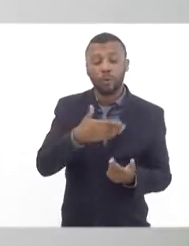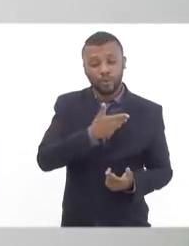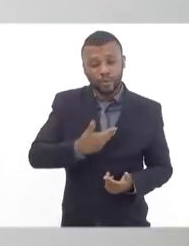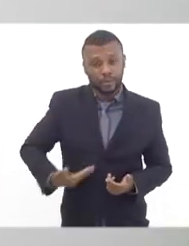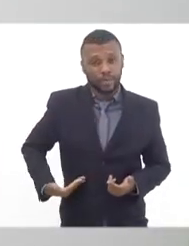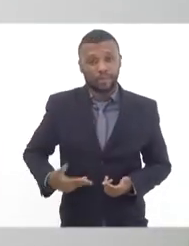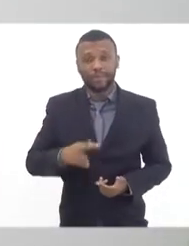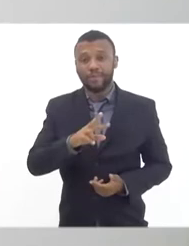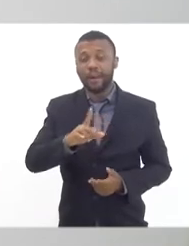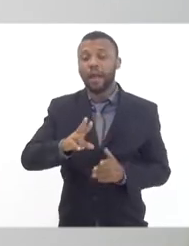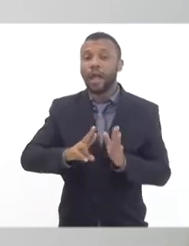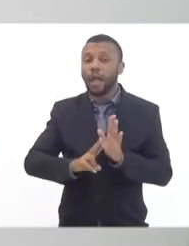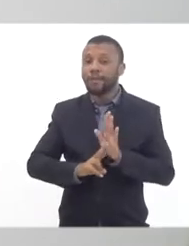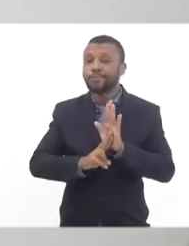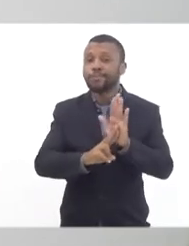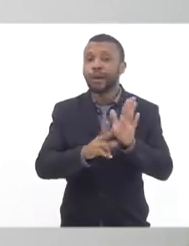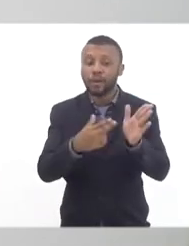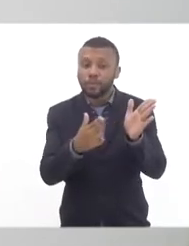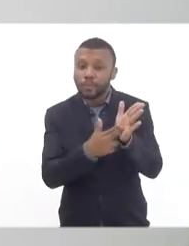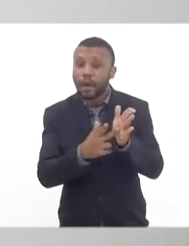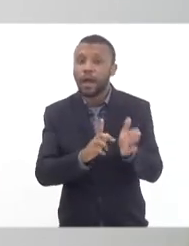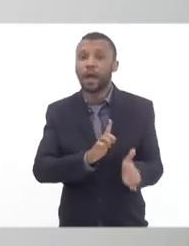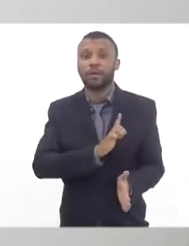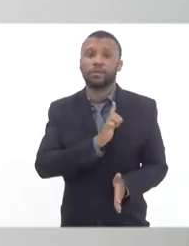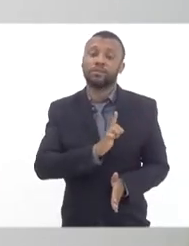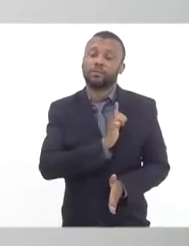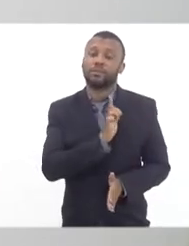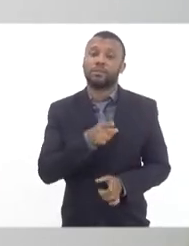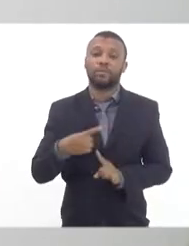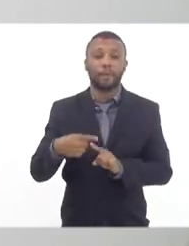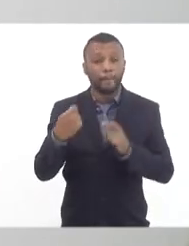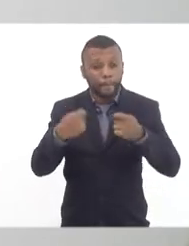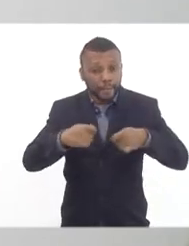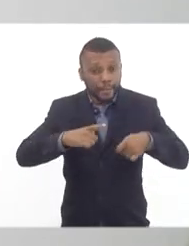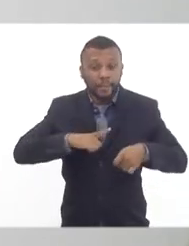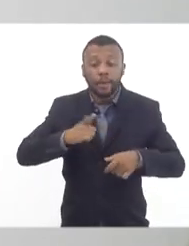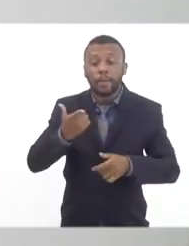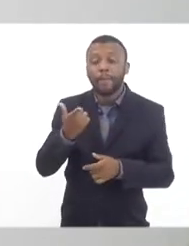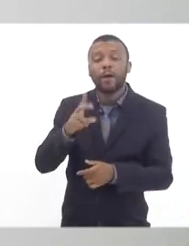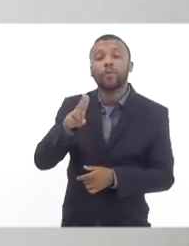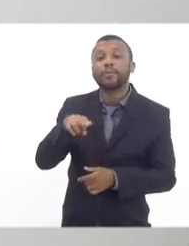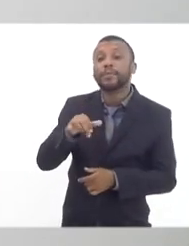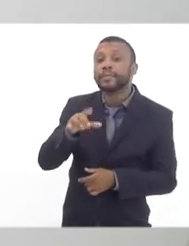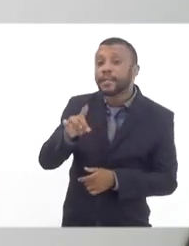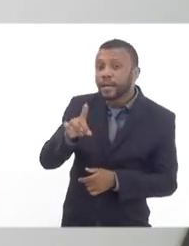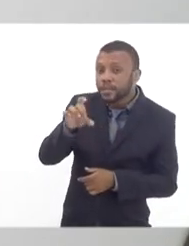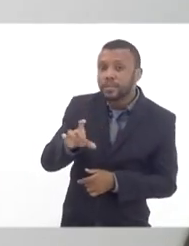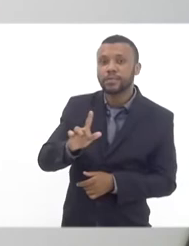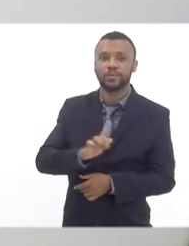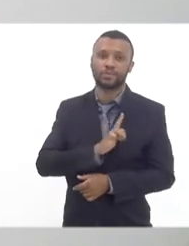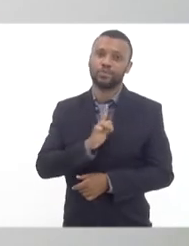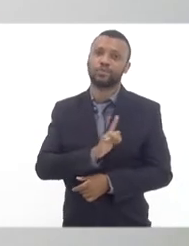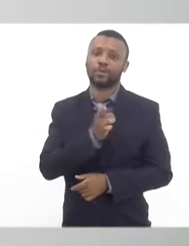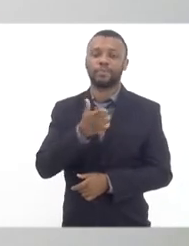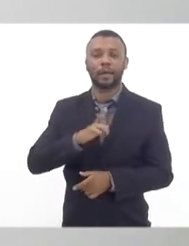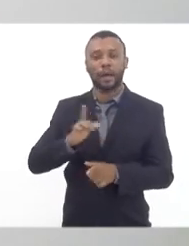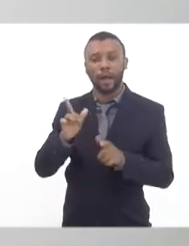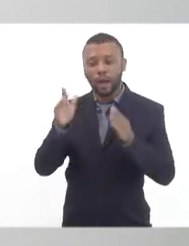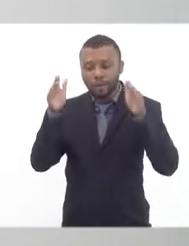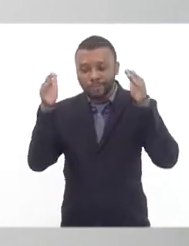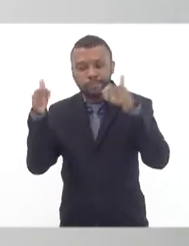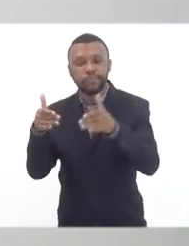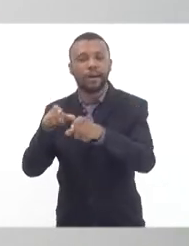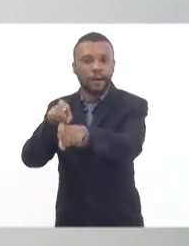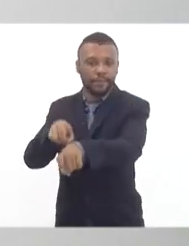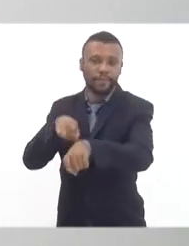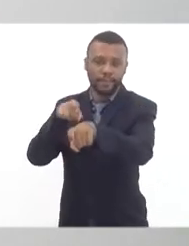da Fazenda. Porque precisa ter uma unidade gestora para dar cabo do futuro da Fazenda Colubandê. Né?